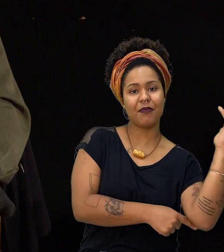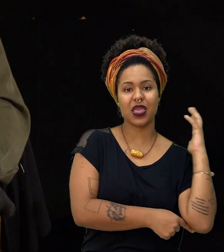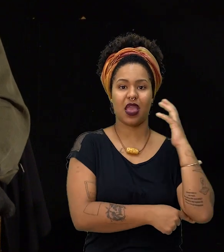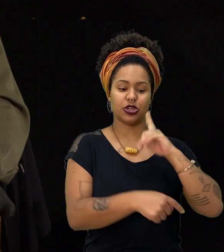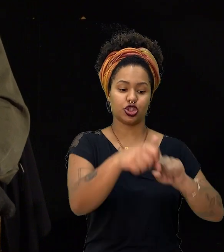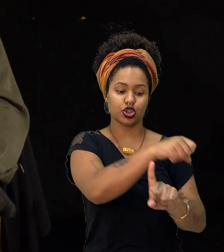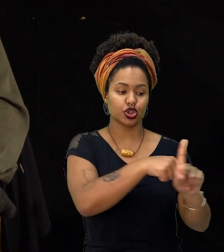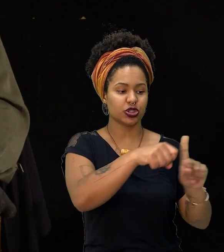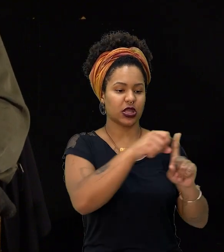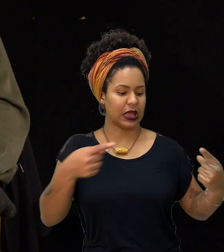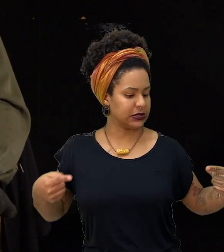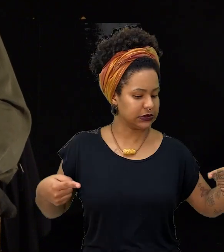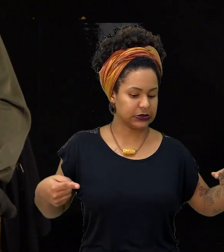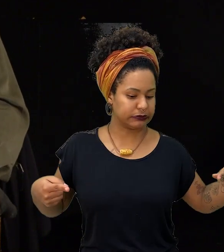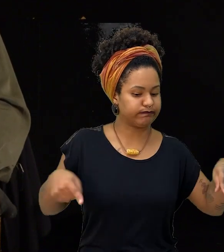sociedade, né?